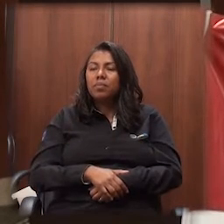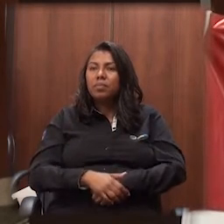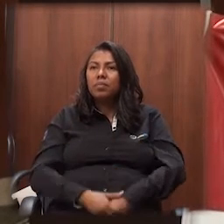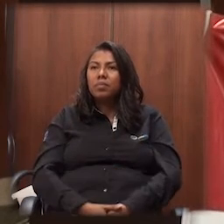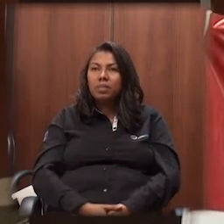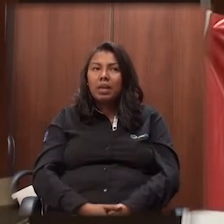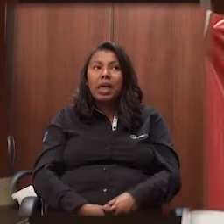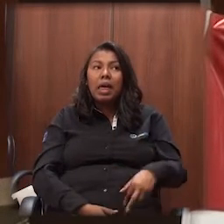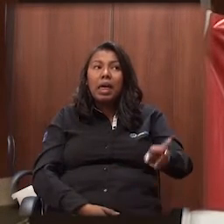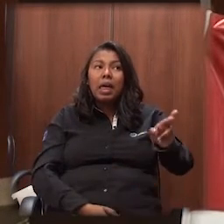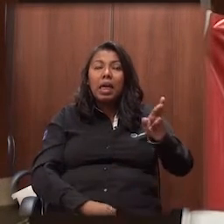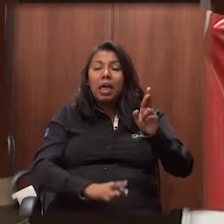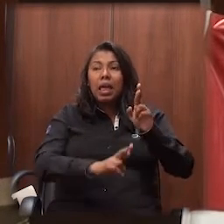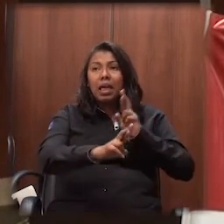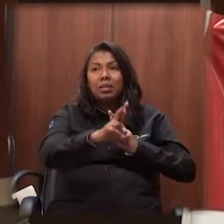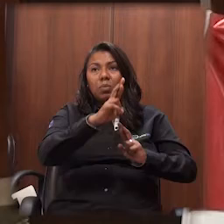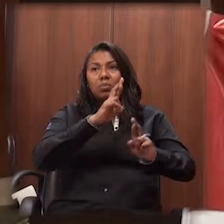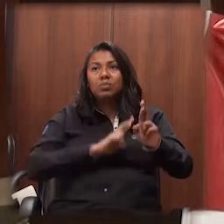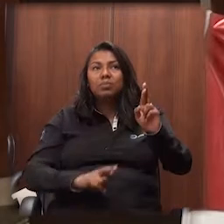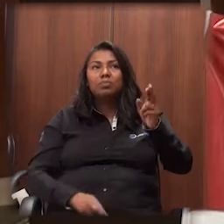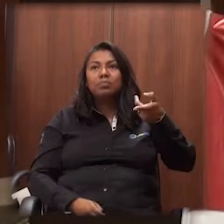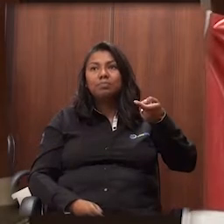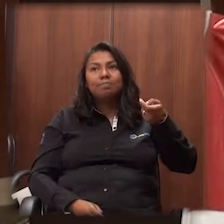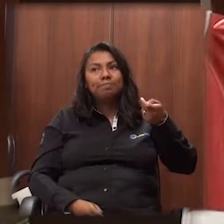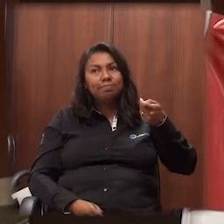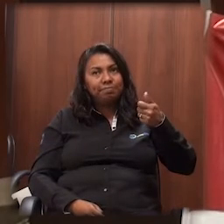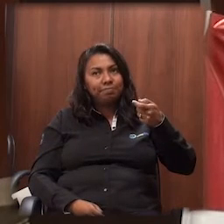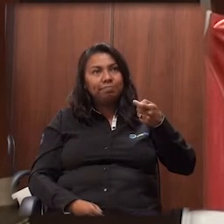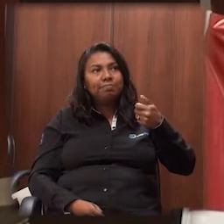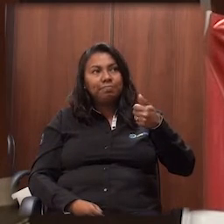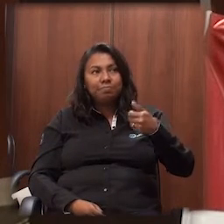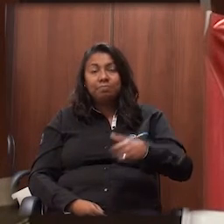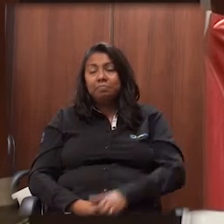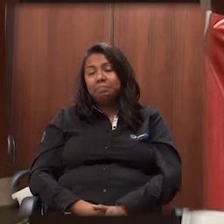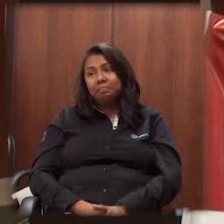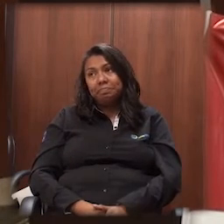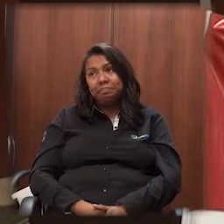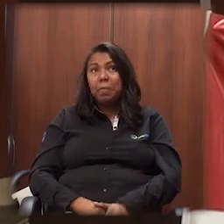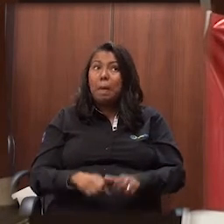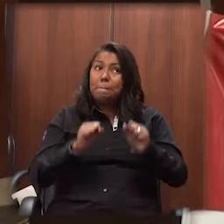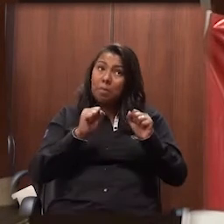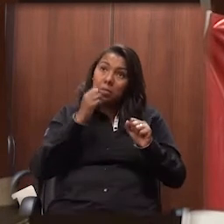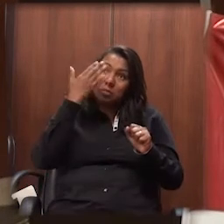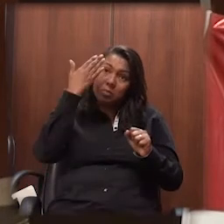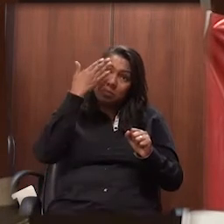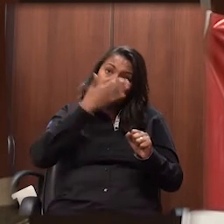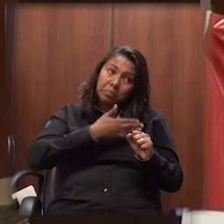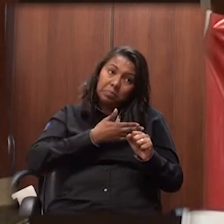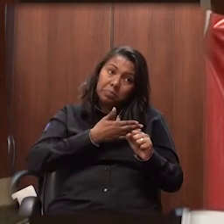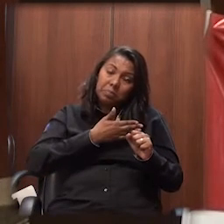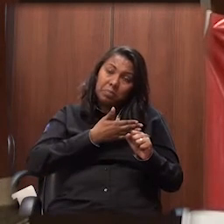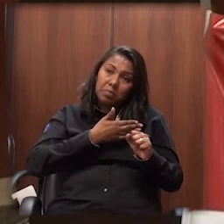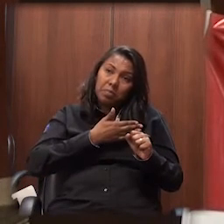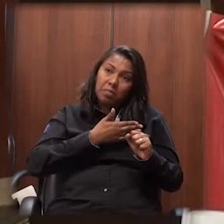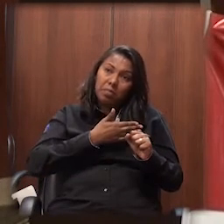de respostas ao mapeamento. Isso pode ser um indicador de que de um universo